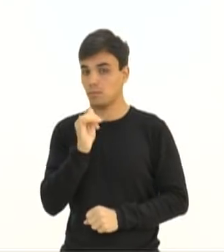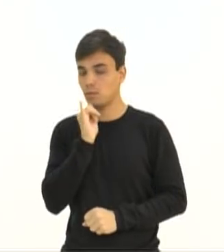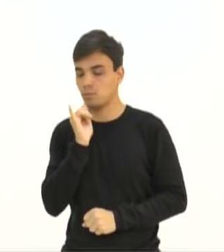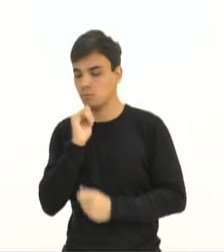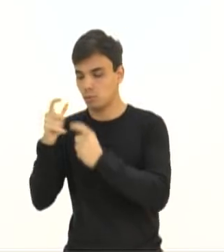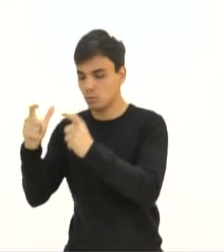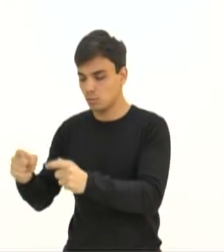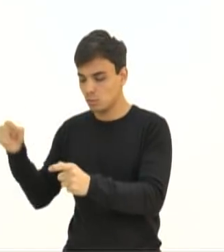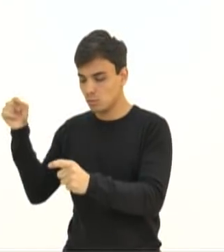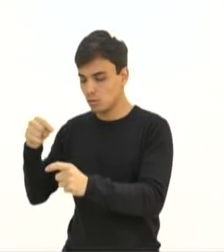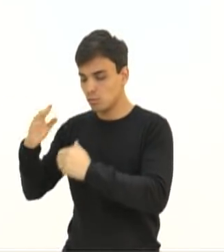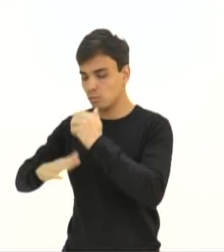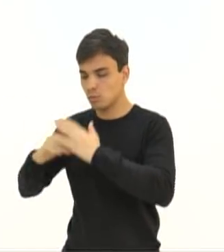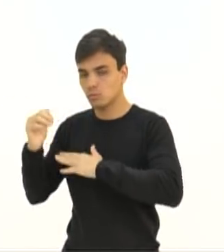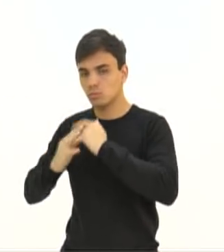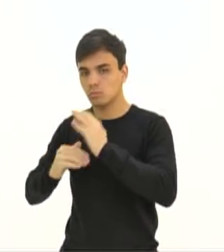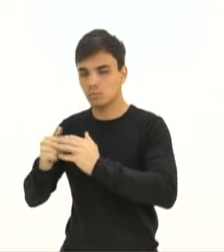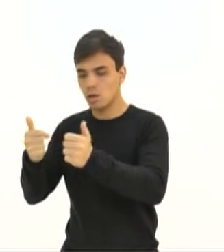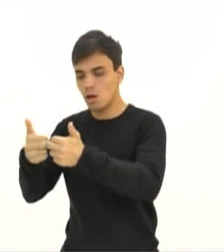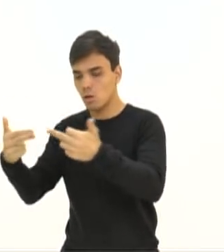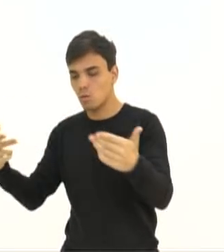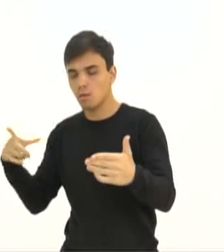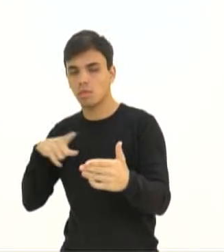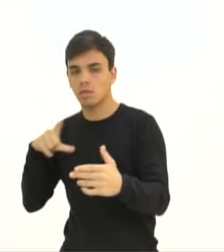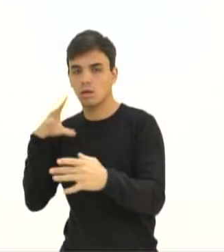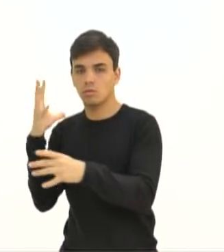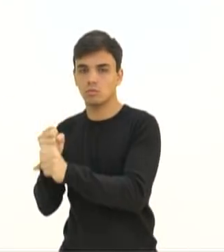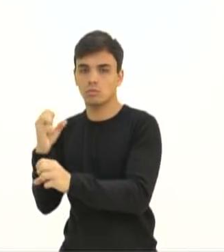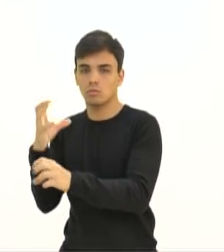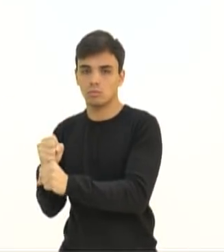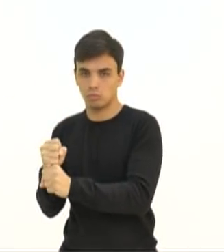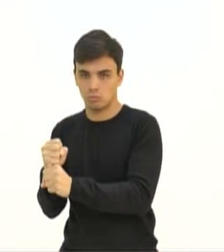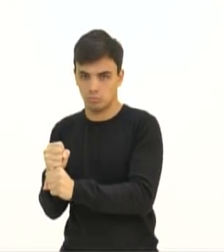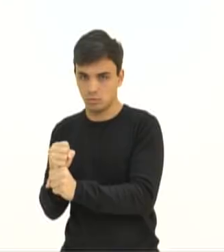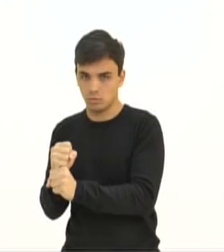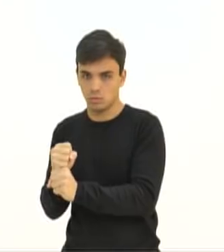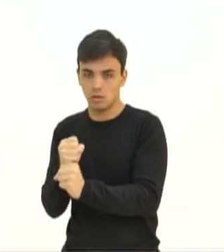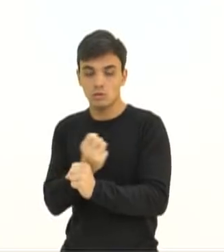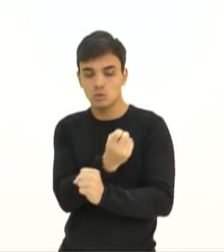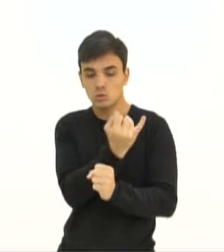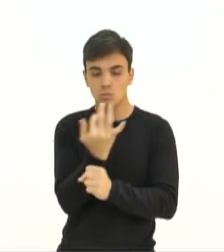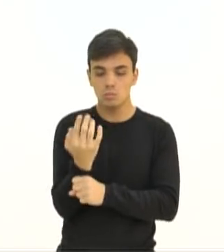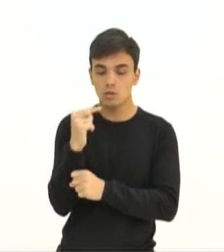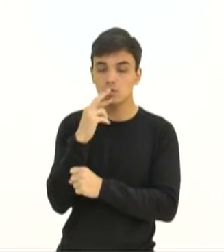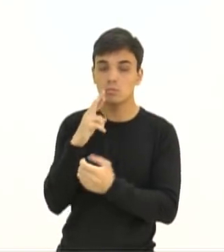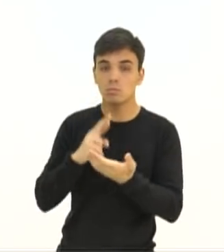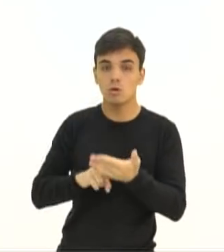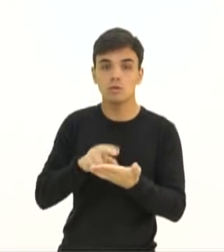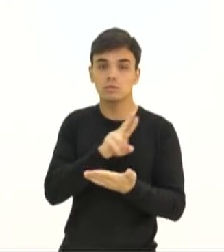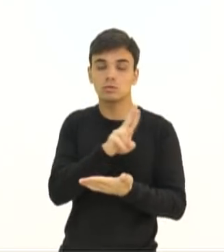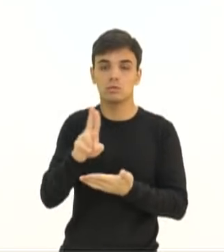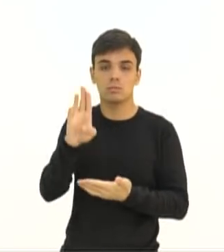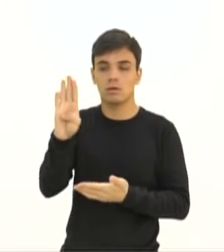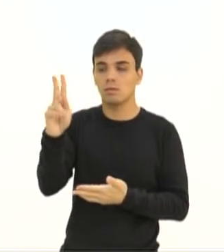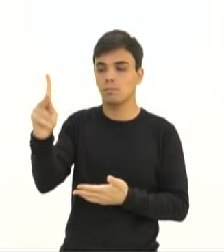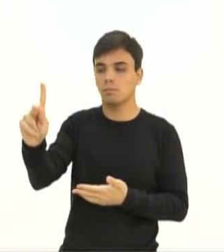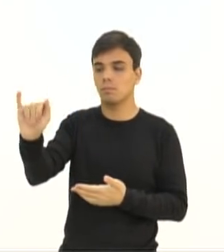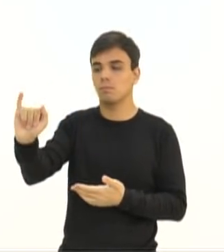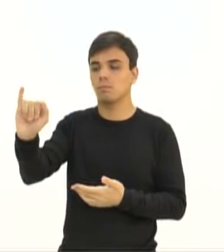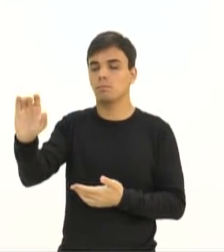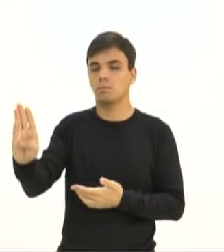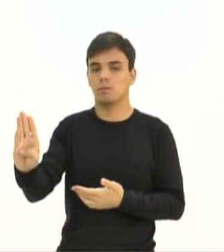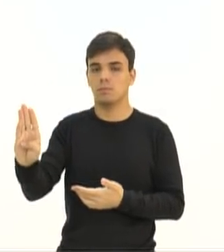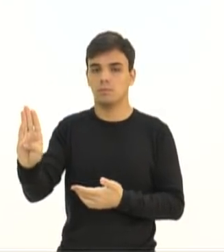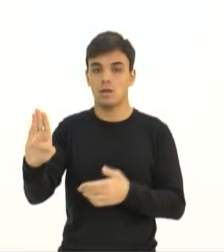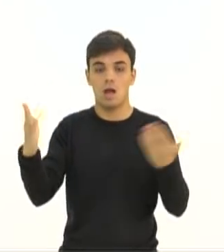itens, tem essa soma de riquezas, eu tenho um número que eu chamo de PIB, certo? Aí, o IDH é o Índice